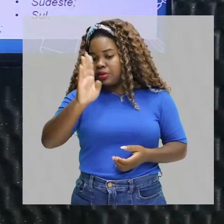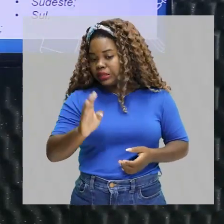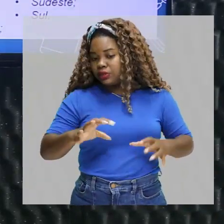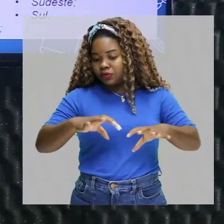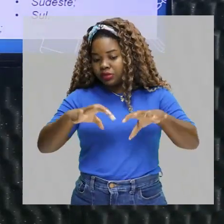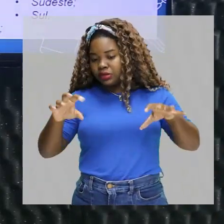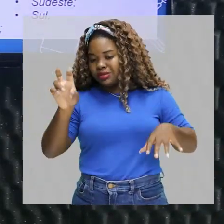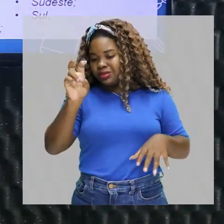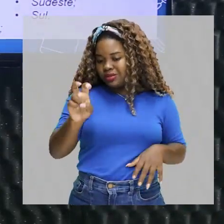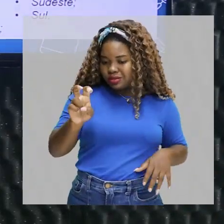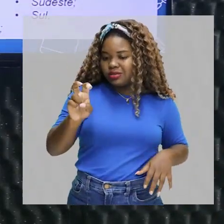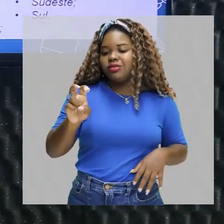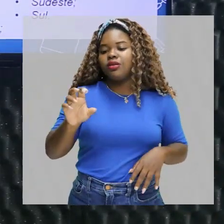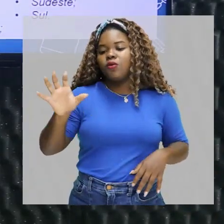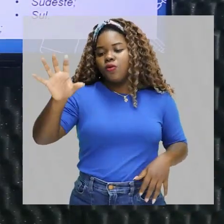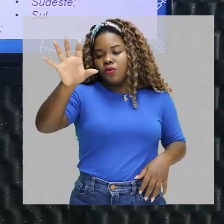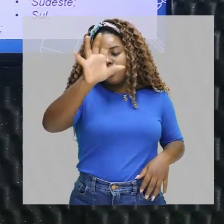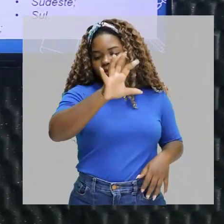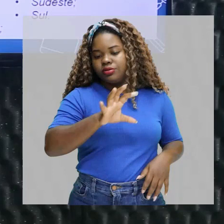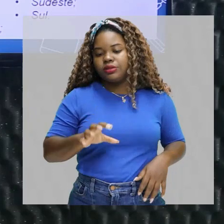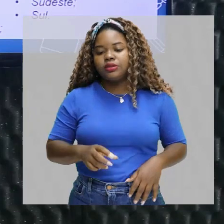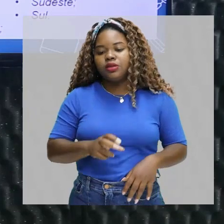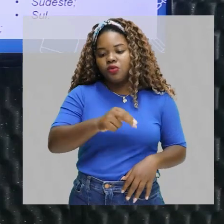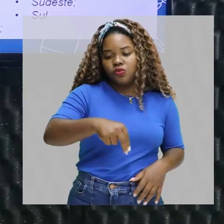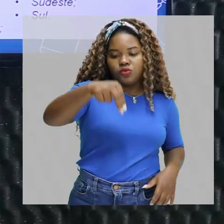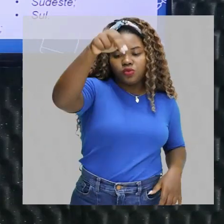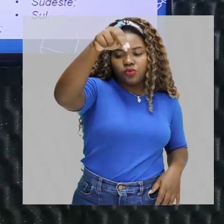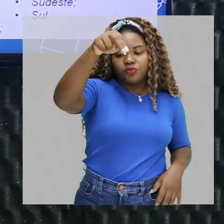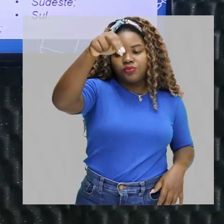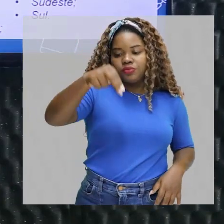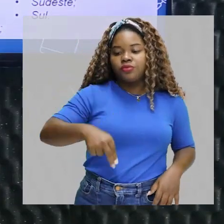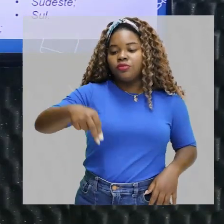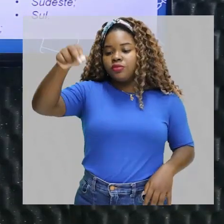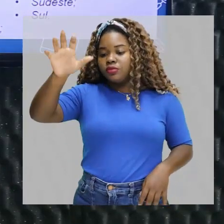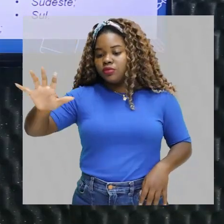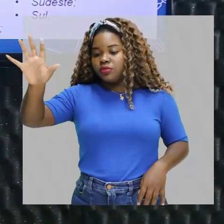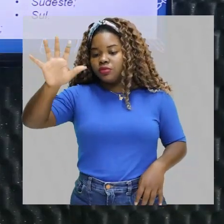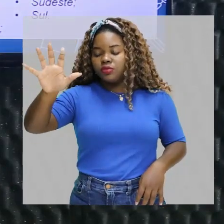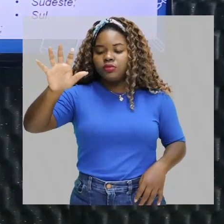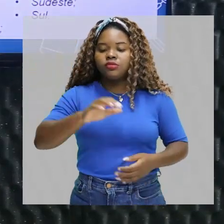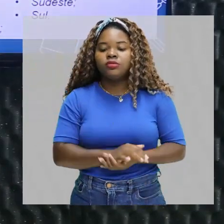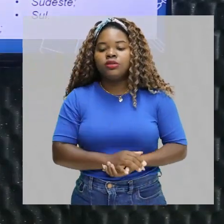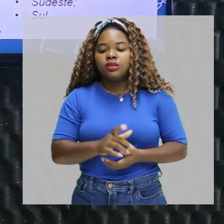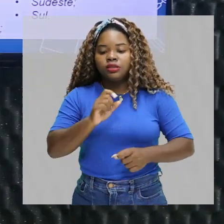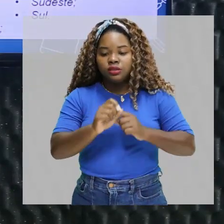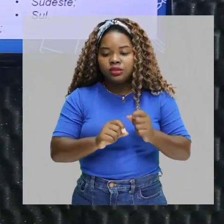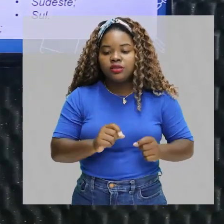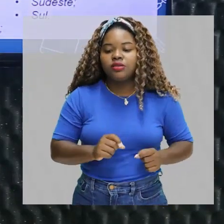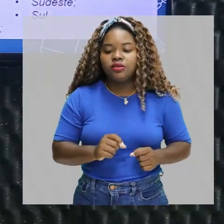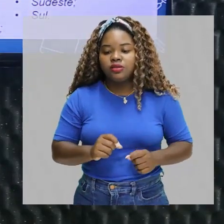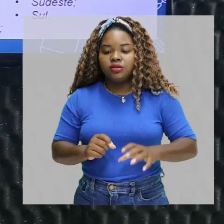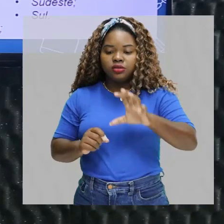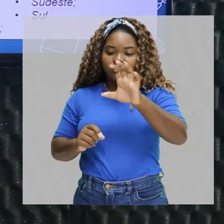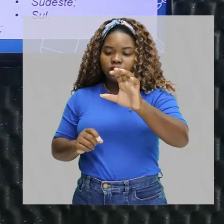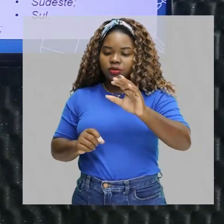vai ser dividido em cinco macrorregiões né a região norte a região Nordeste a região do centro-oeste a